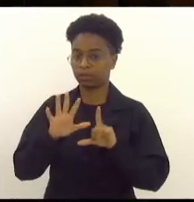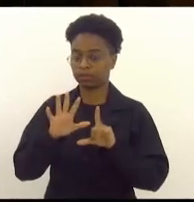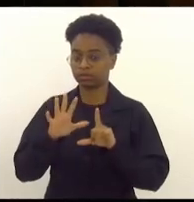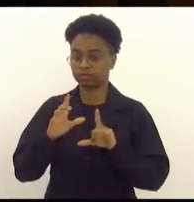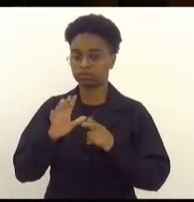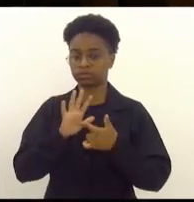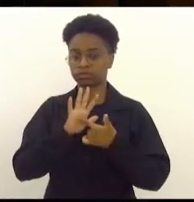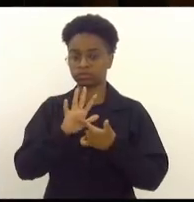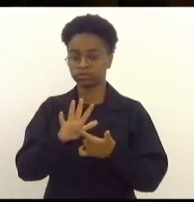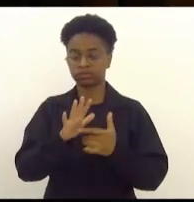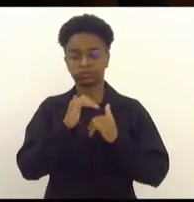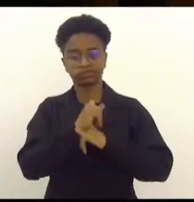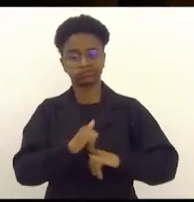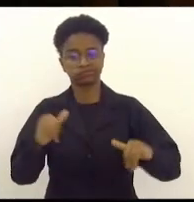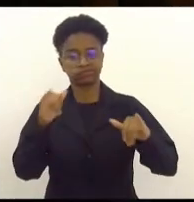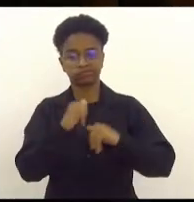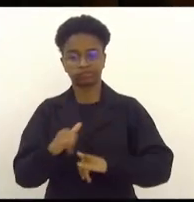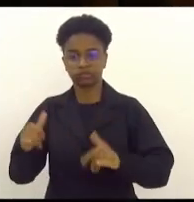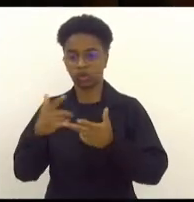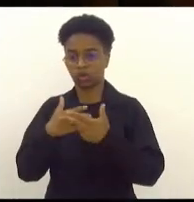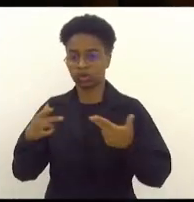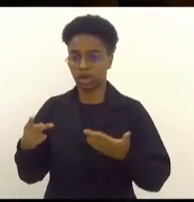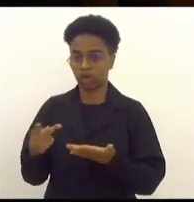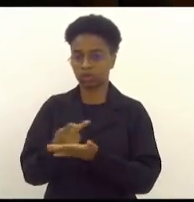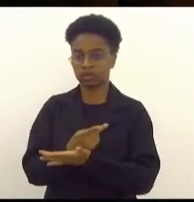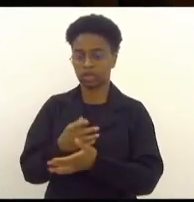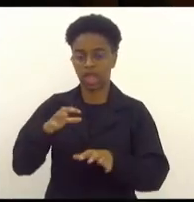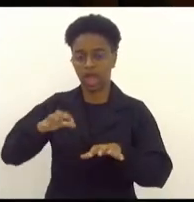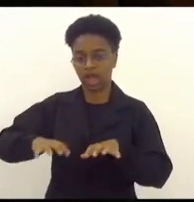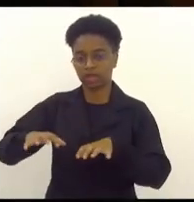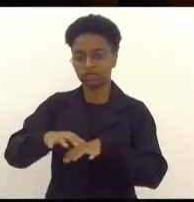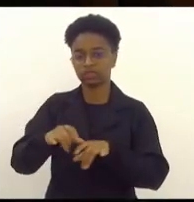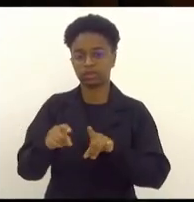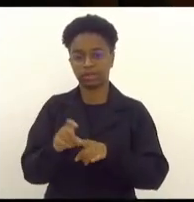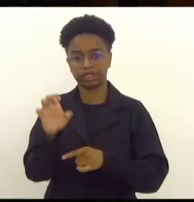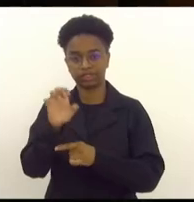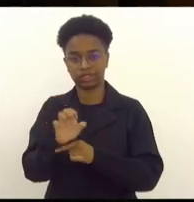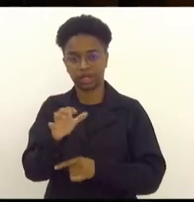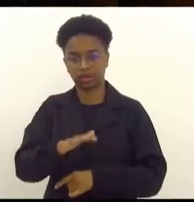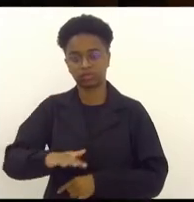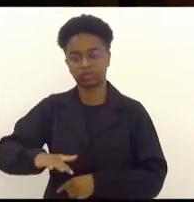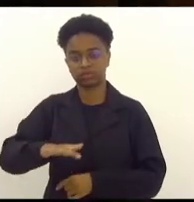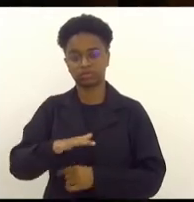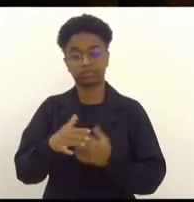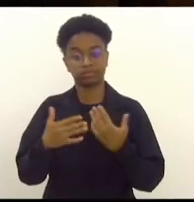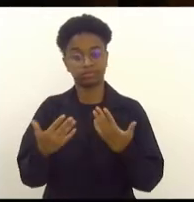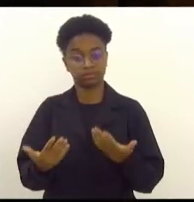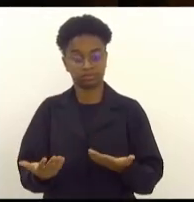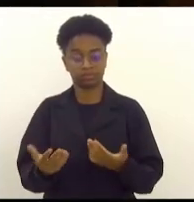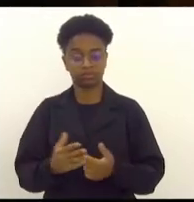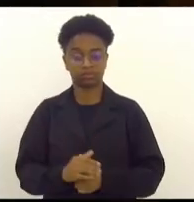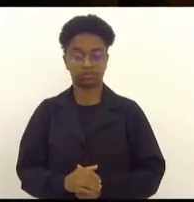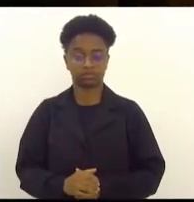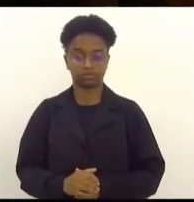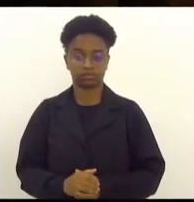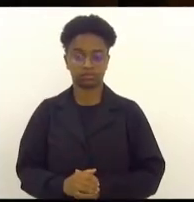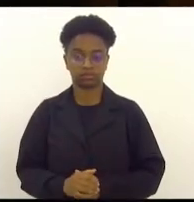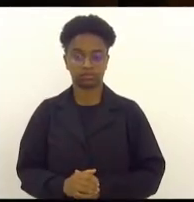vinculando notícias não só da região mas de todo o estado e por